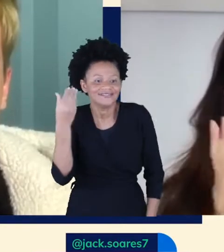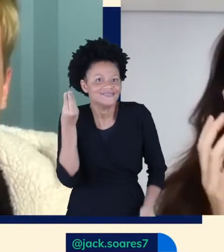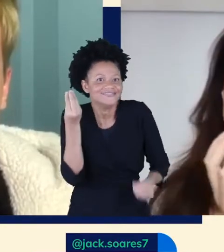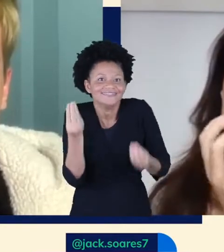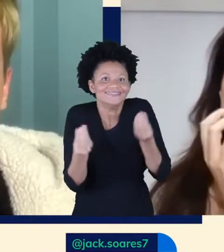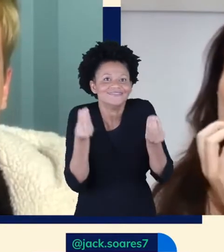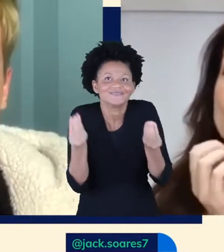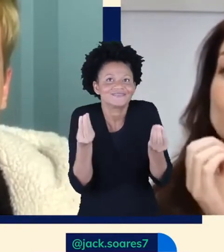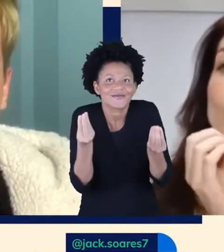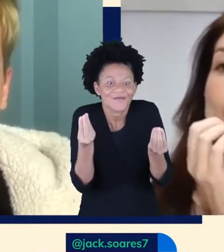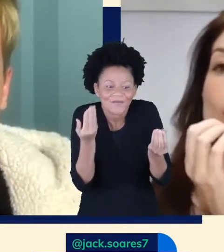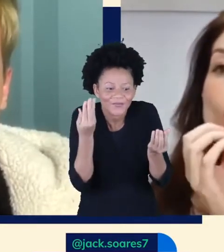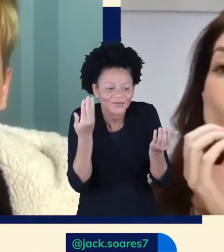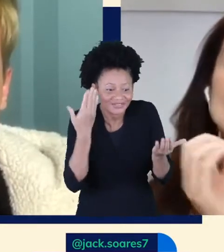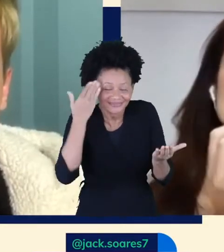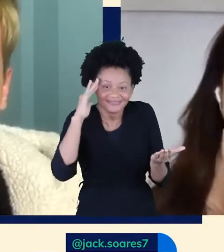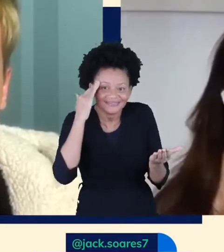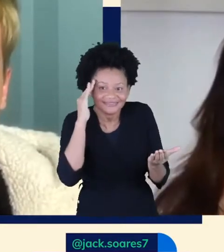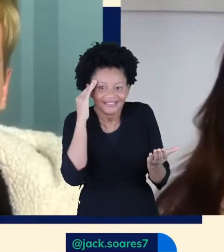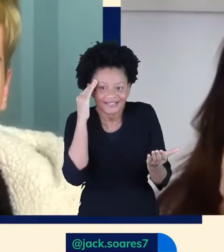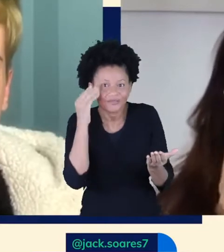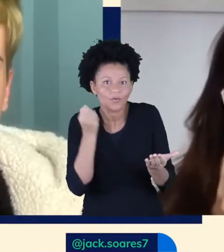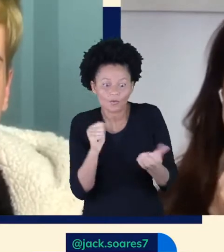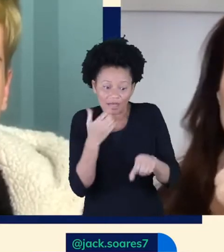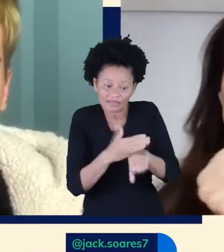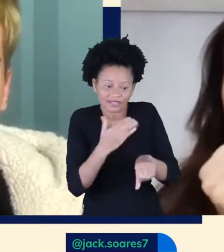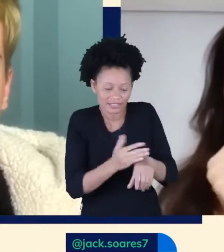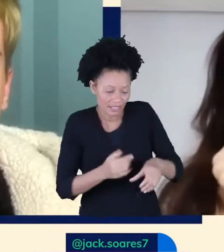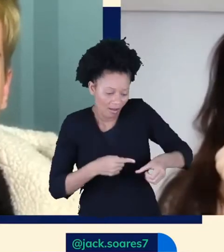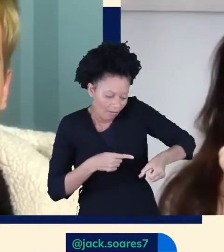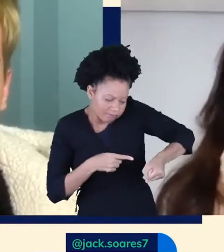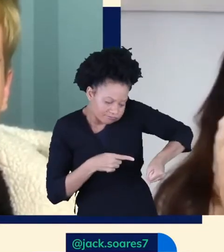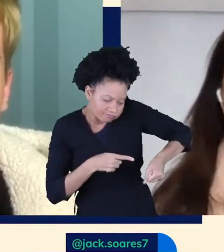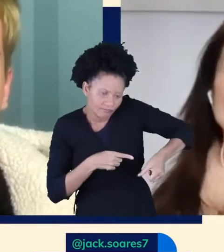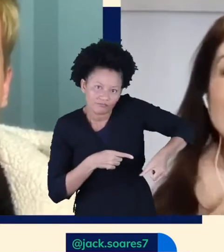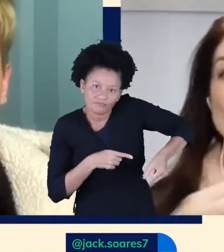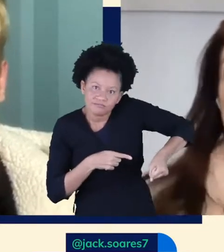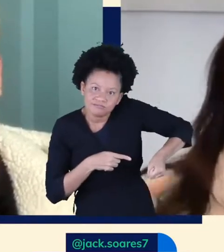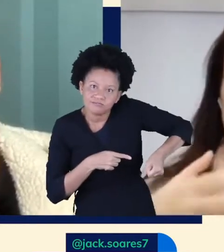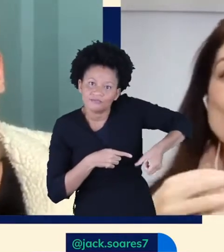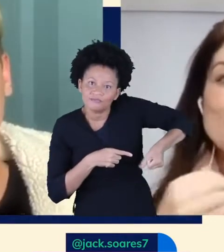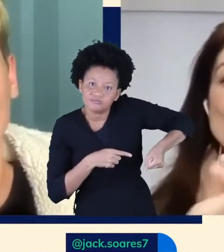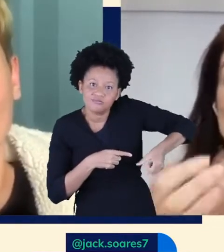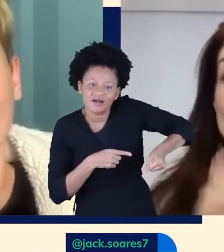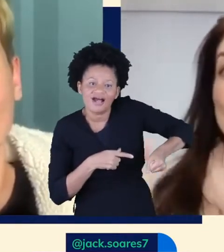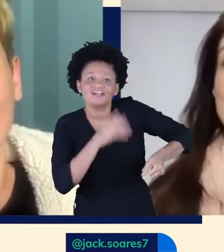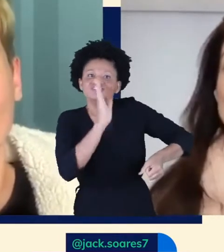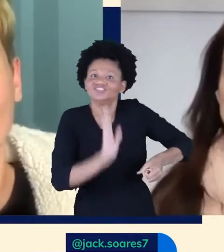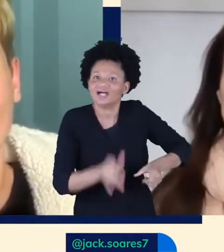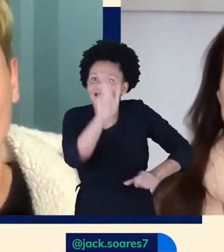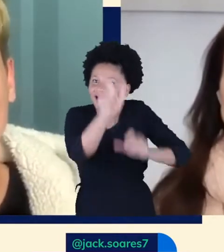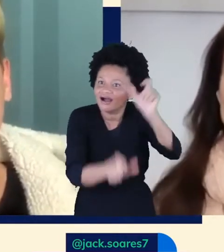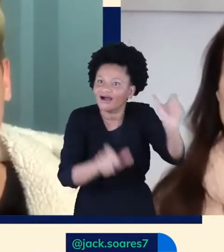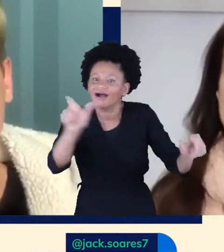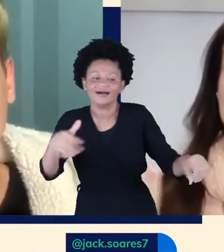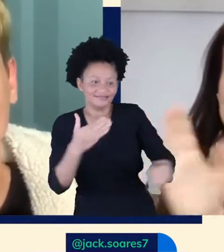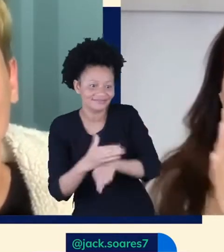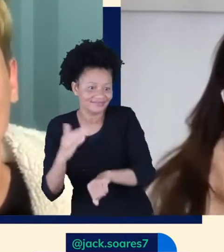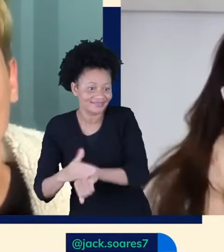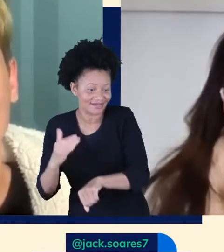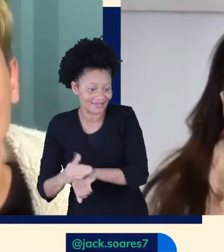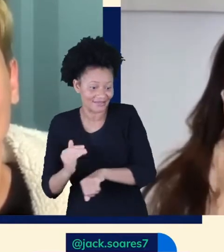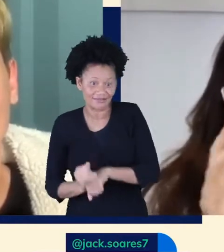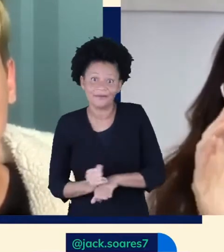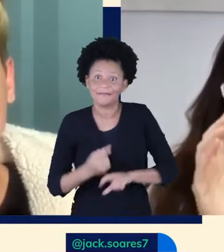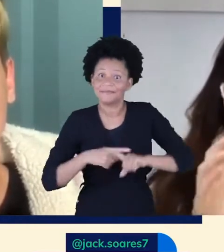têm noção de o quão difícil é treinar o esfíncter. A gente já treinou e pra gente é automático, né? Mas